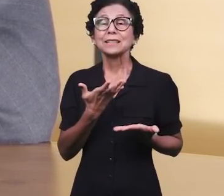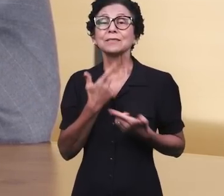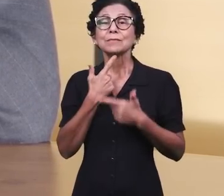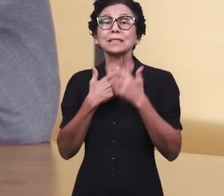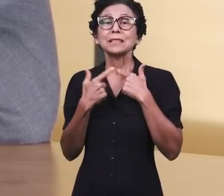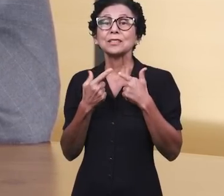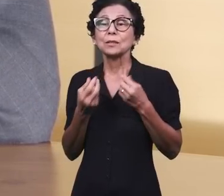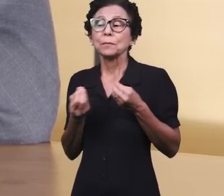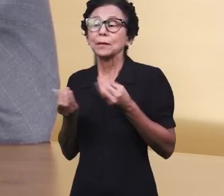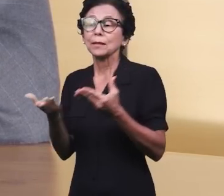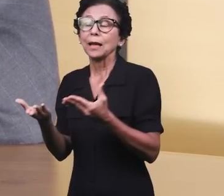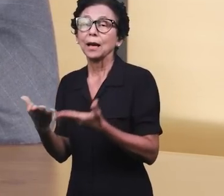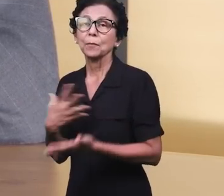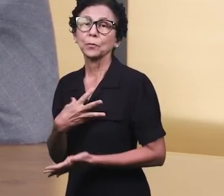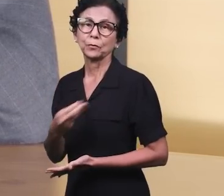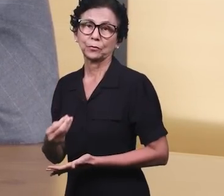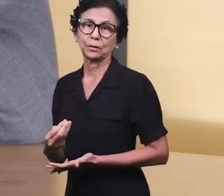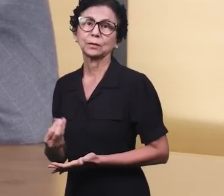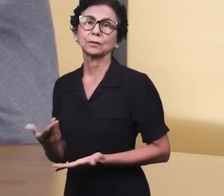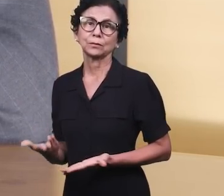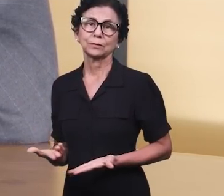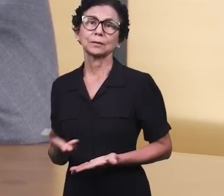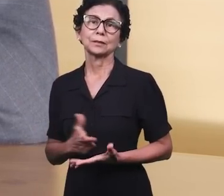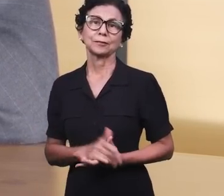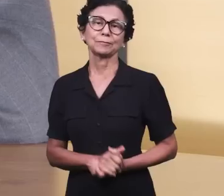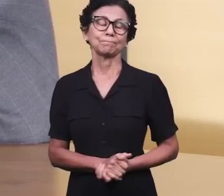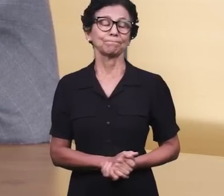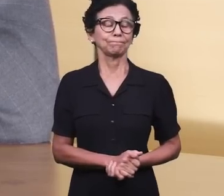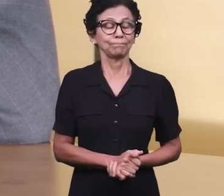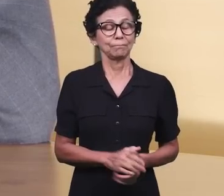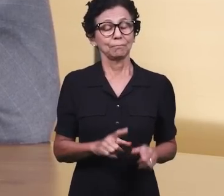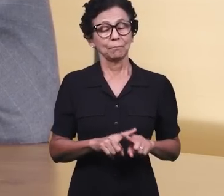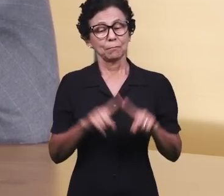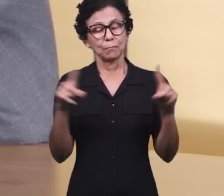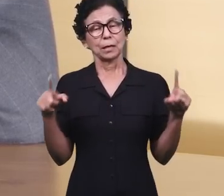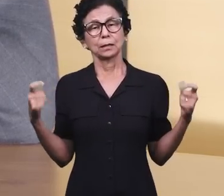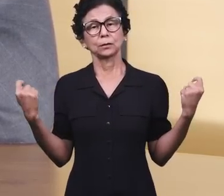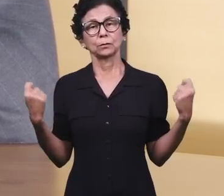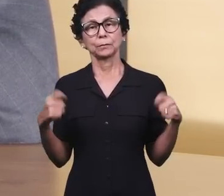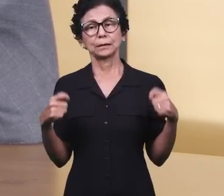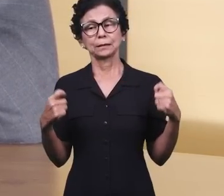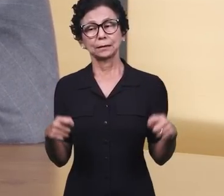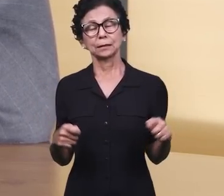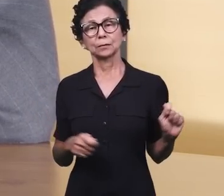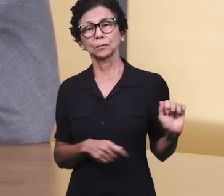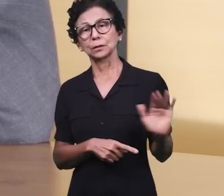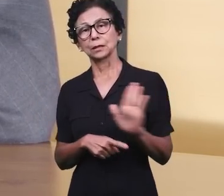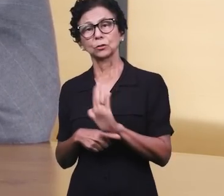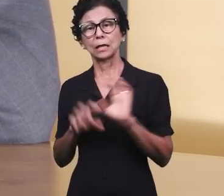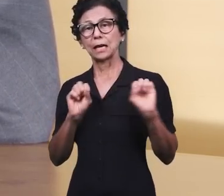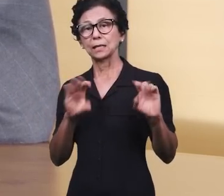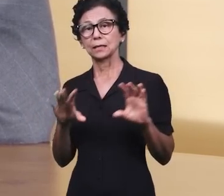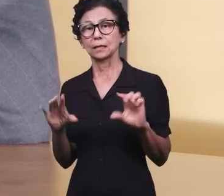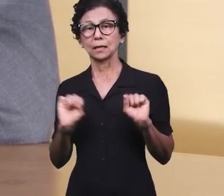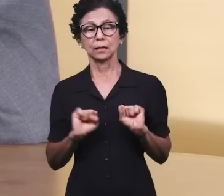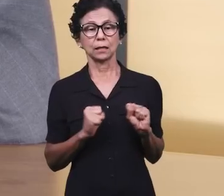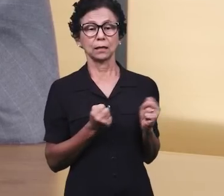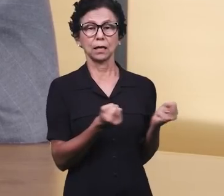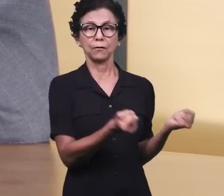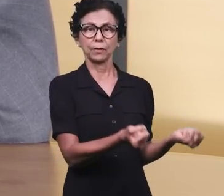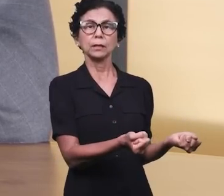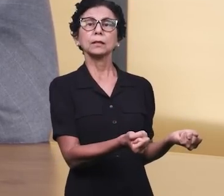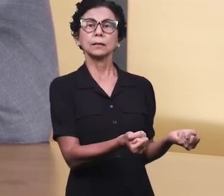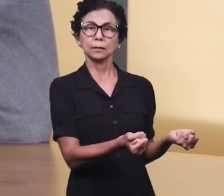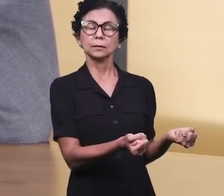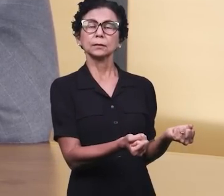os últimos dias e que vai nos dar condições para vencer essa oposição que tem sido levantada, esses